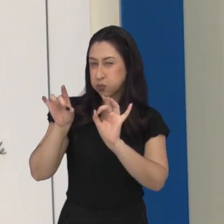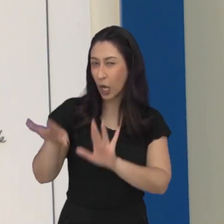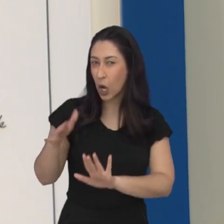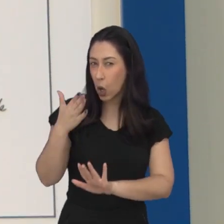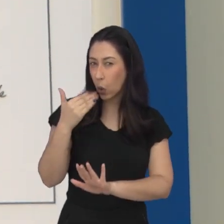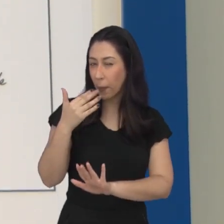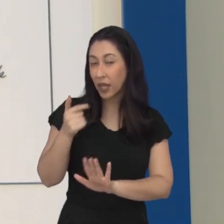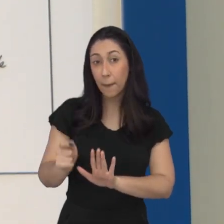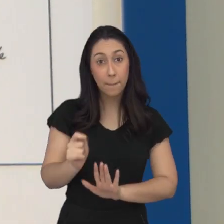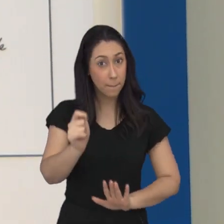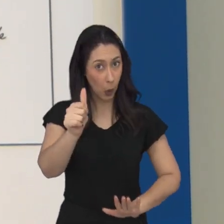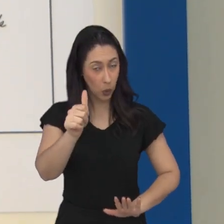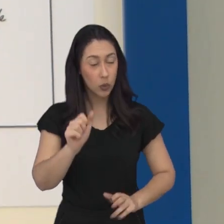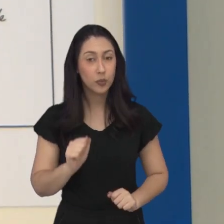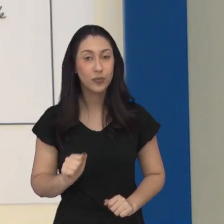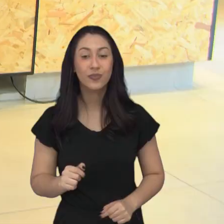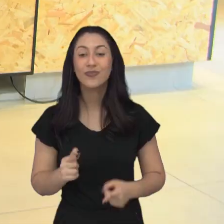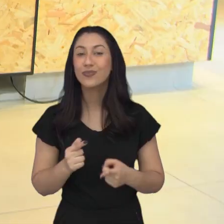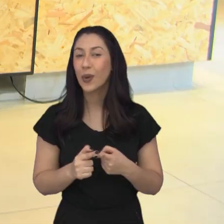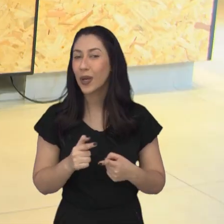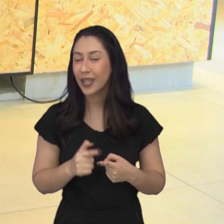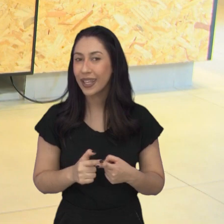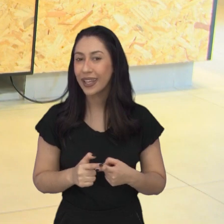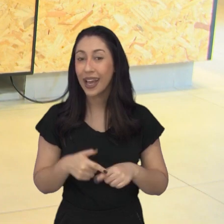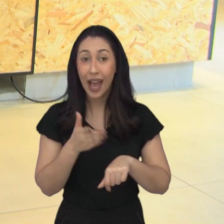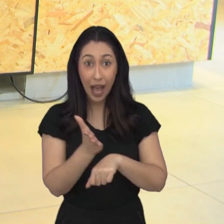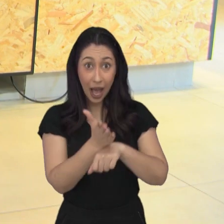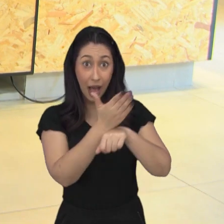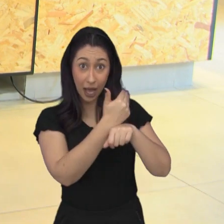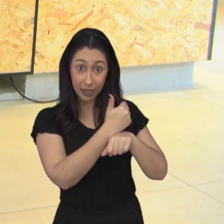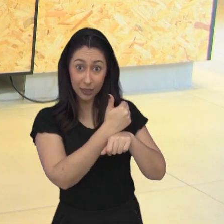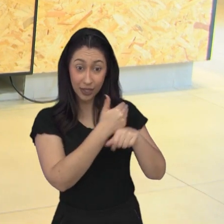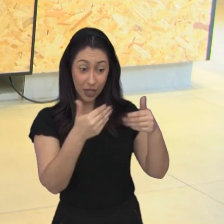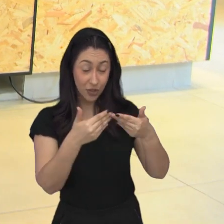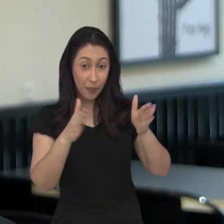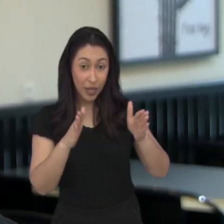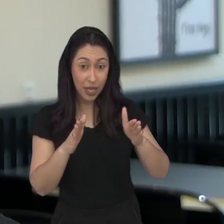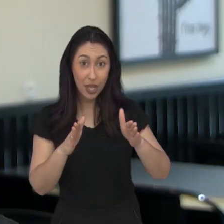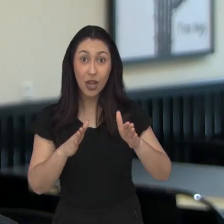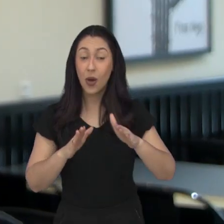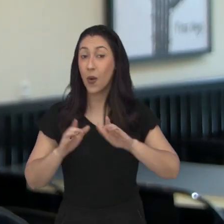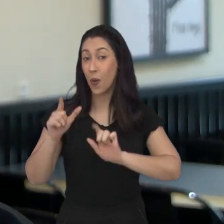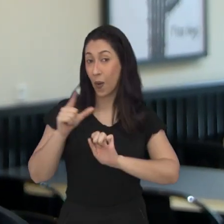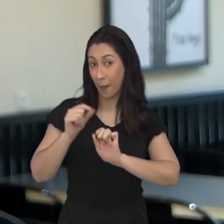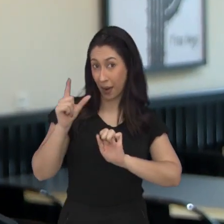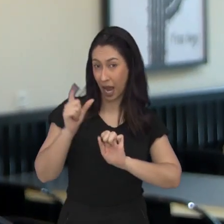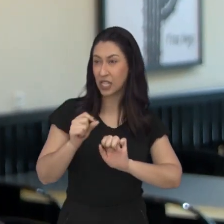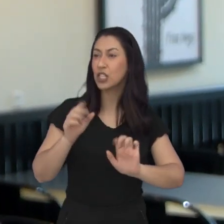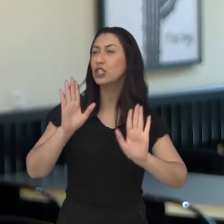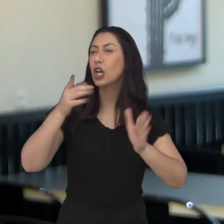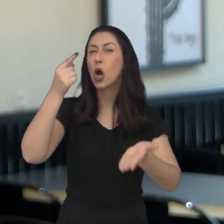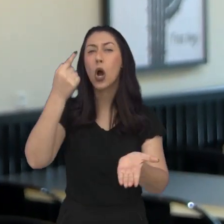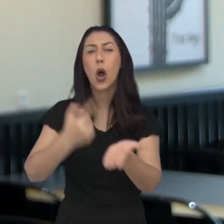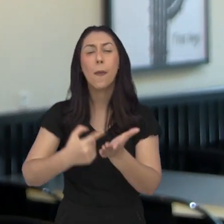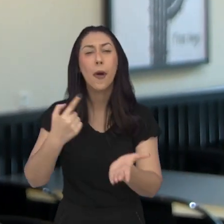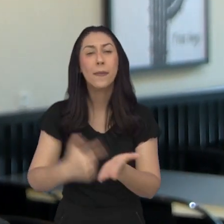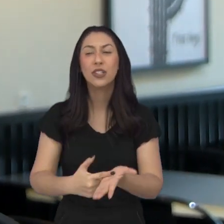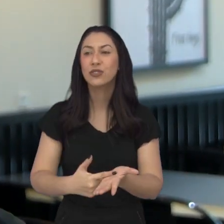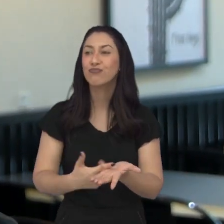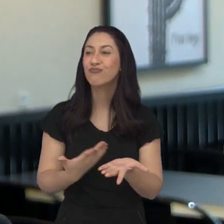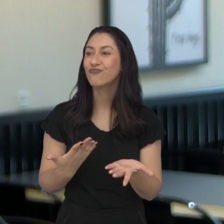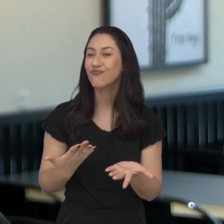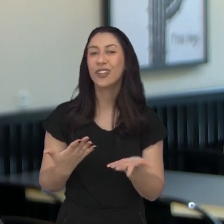resíduo orgânico vai para o lixo. É que antes de inaugurar o espaço, o empresário assumiu o compromisso de